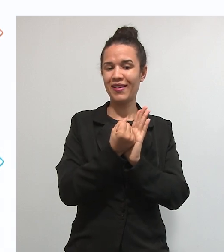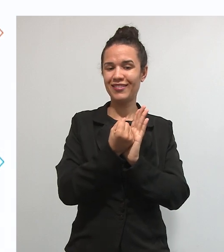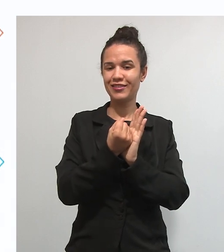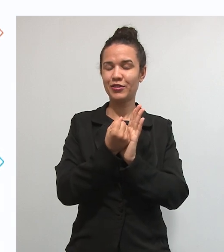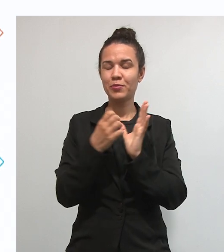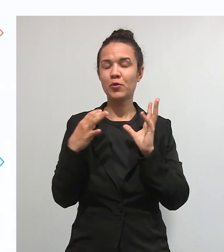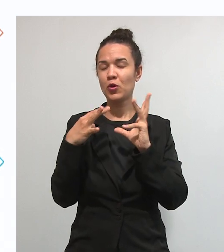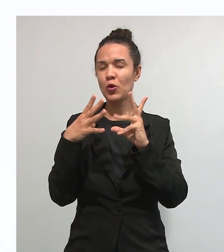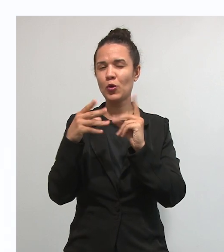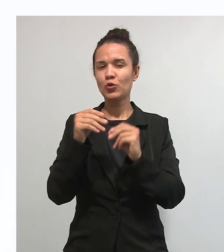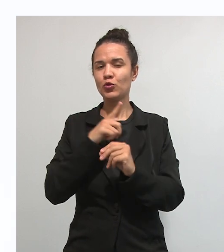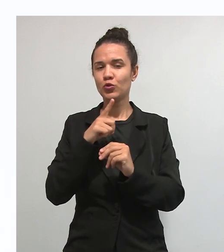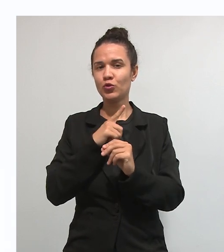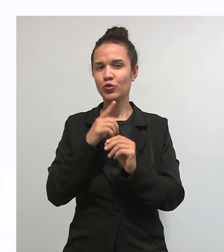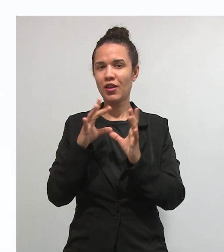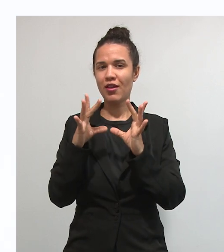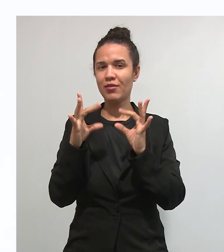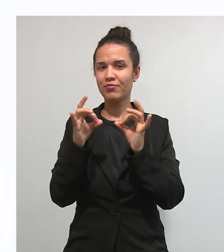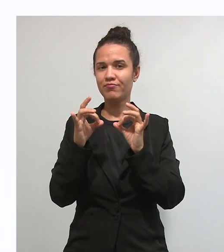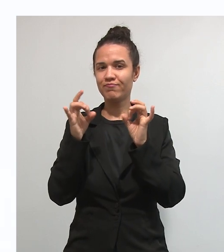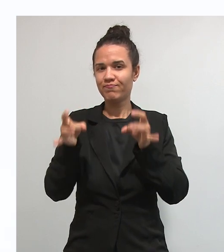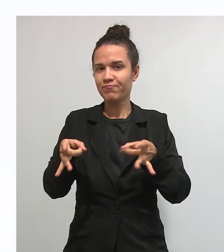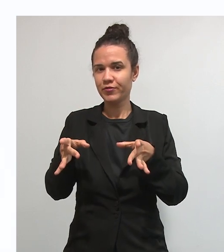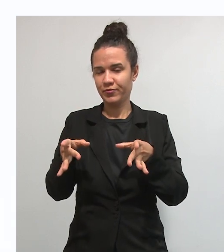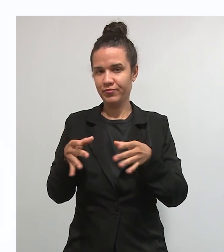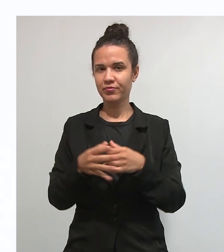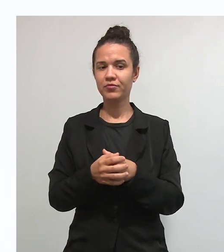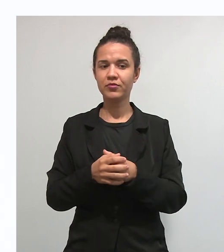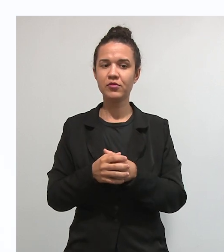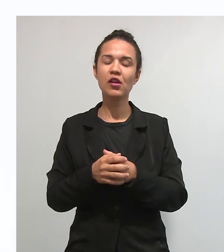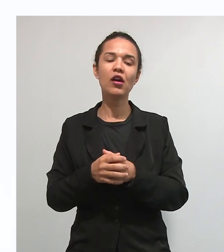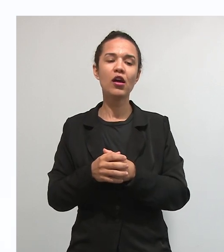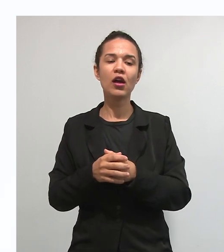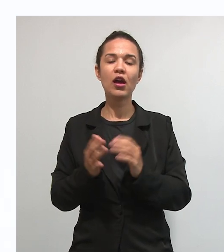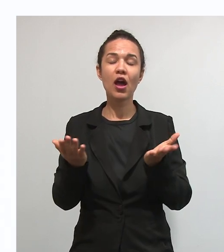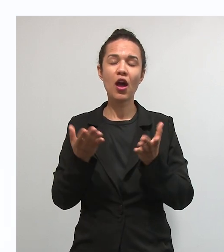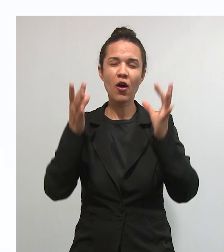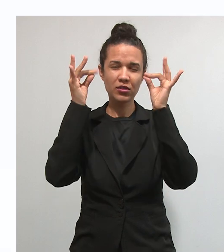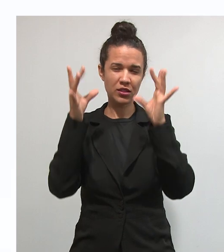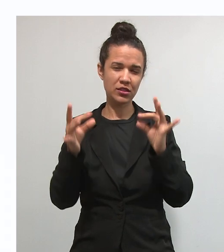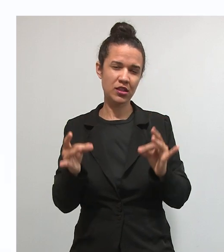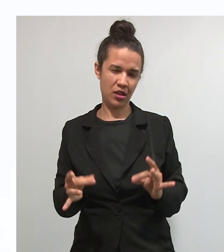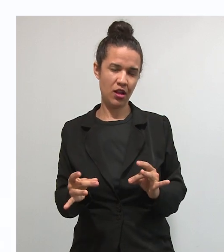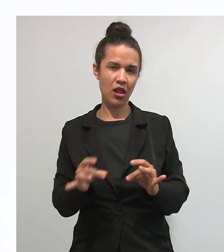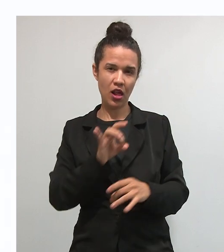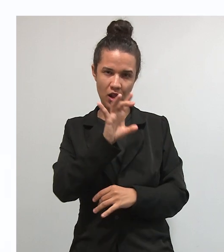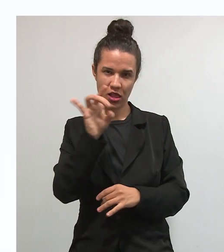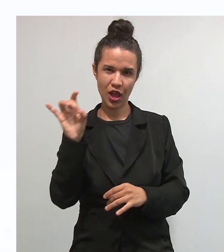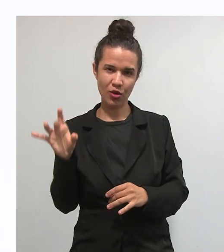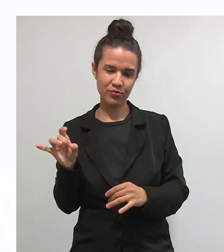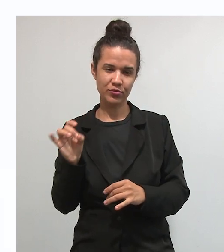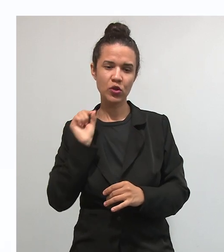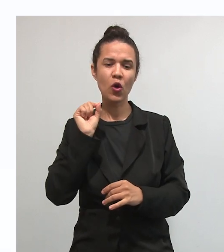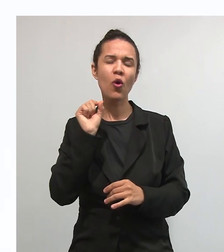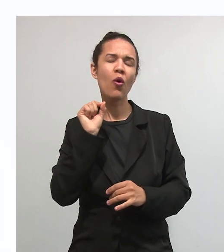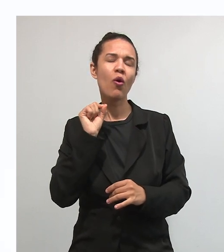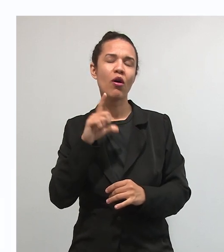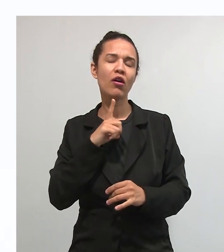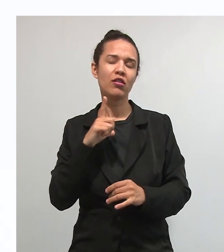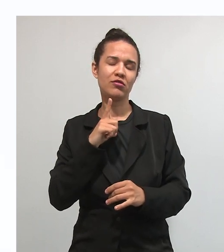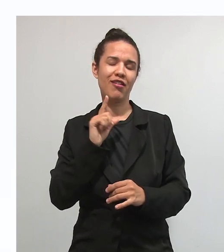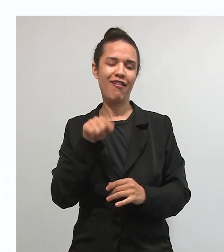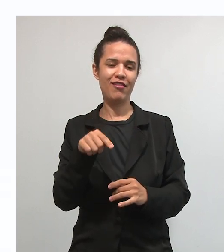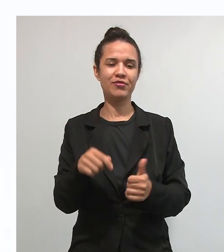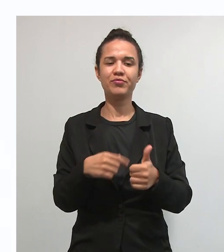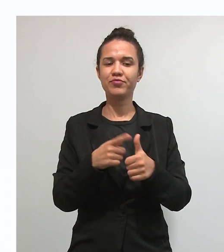composição. Mas vamos detalhar agora cada um deles, tá? O que seria o balanço orçamentário? Ele